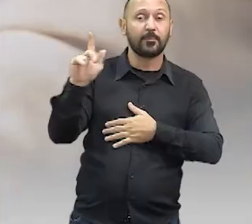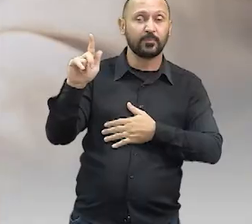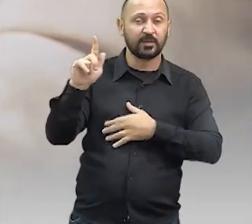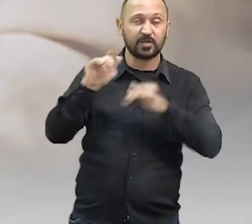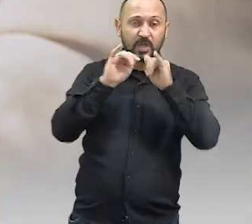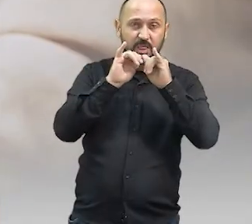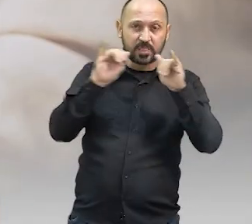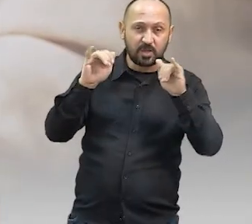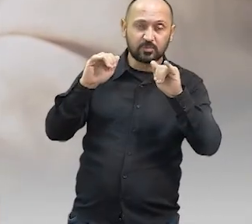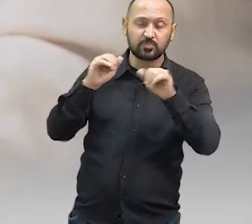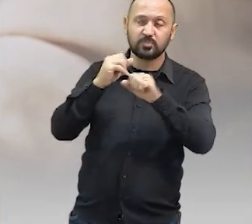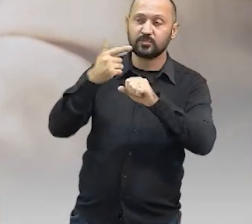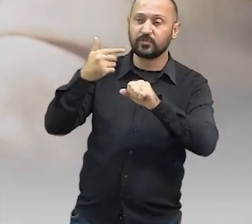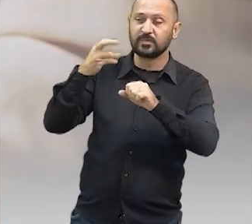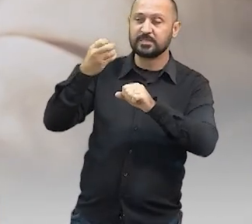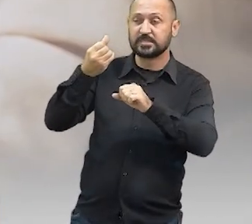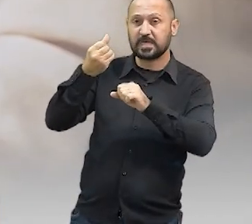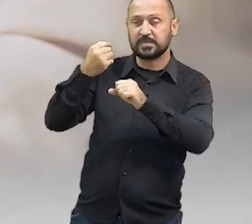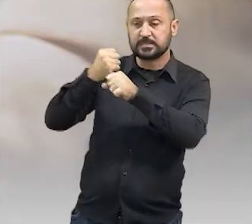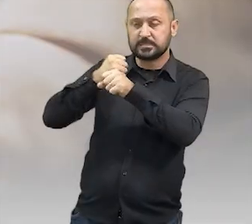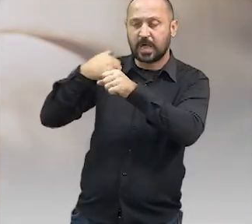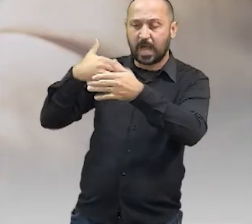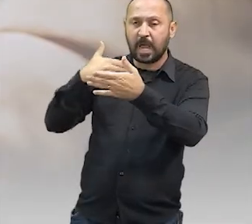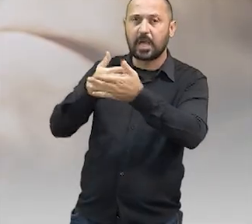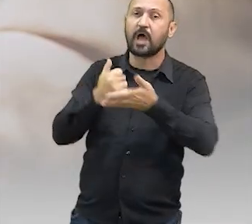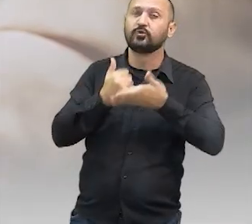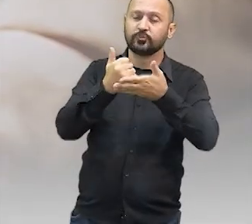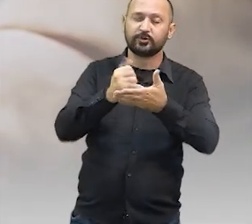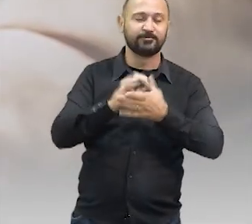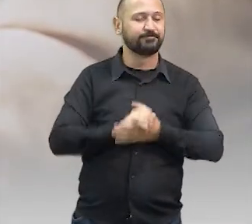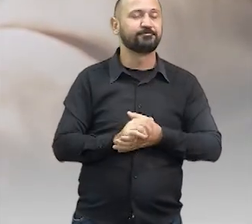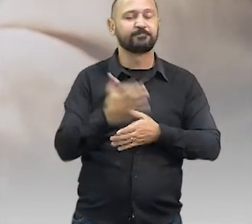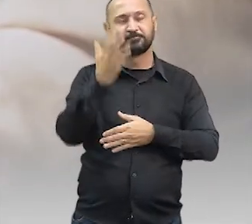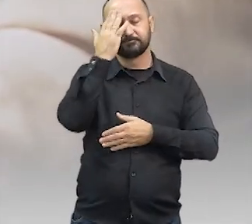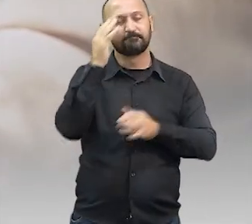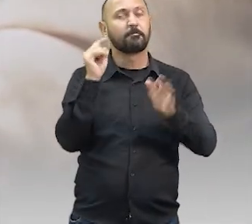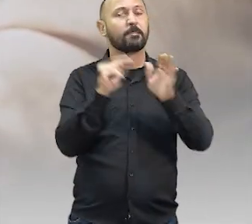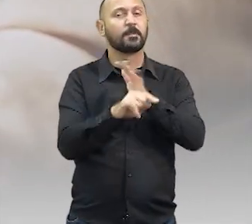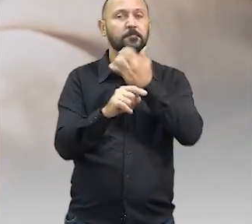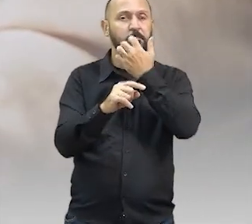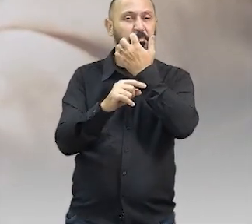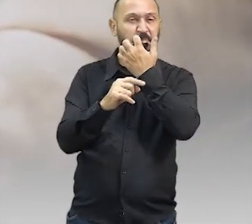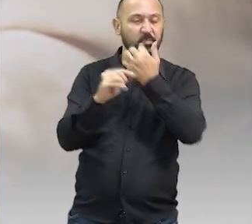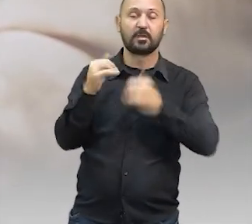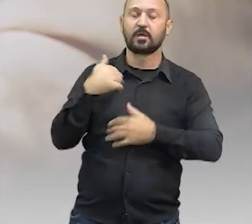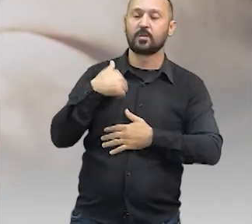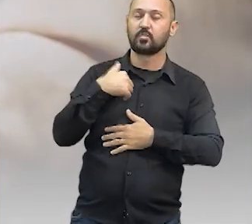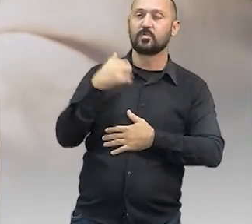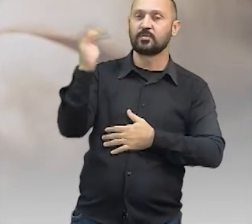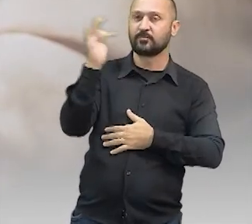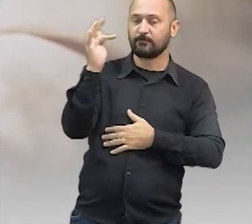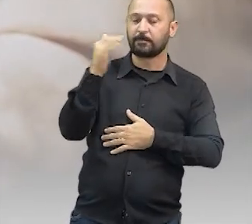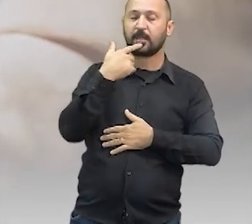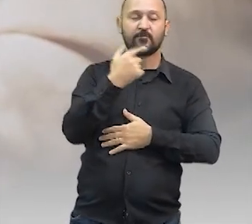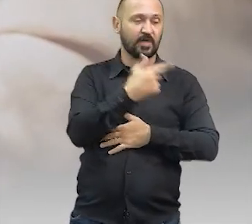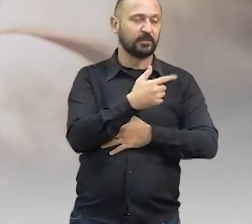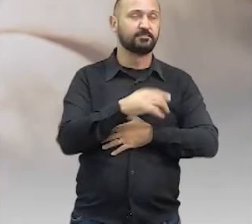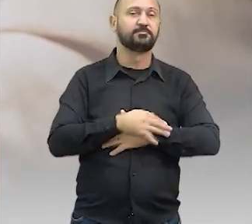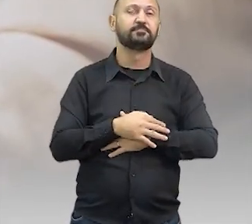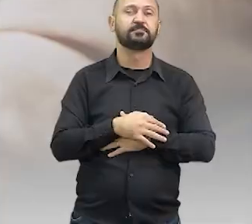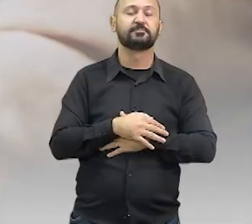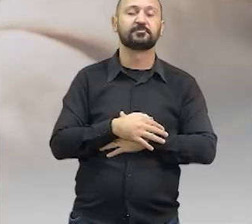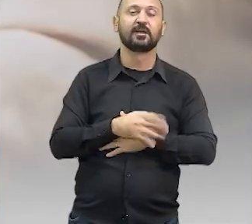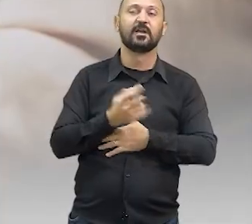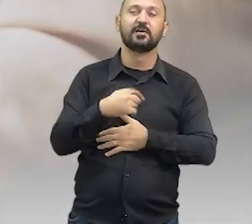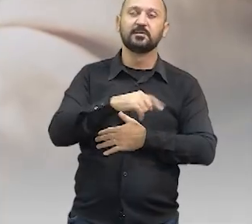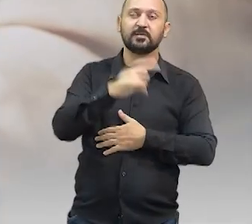dado. E eu gostaria de saber, assim, né, eu na faculdade, como eu estava comentando com o senhor, a gente pegou essa transição, na